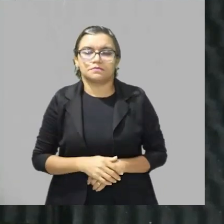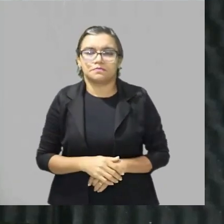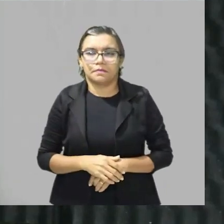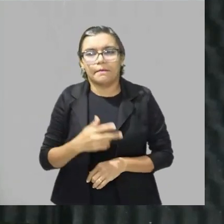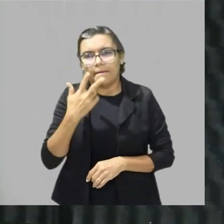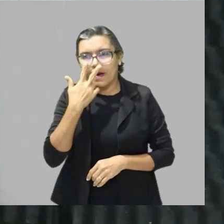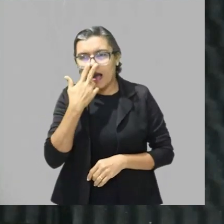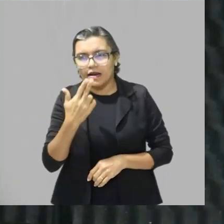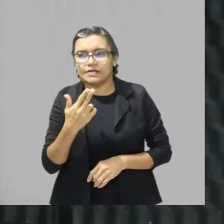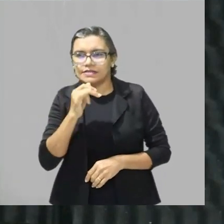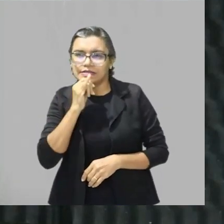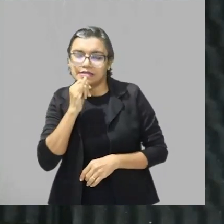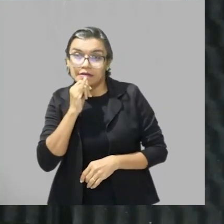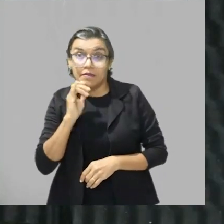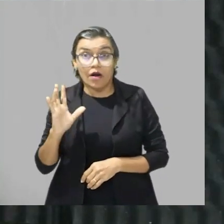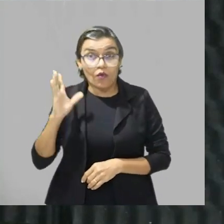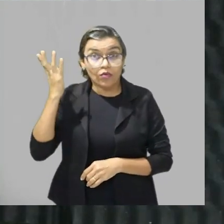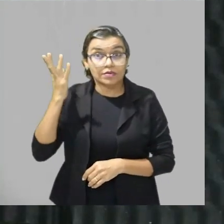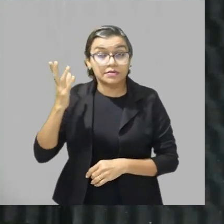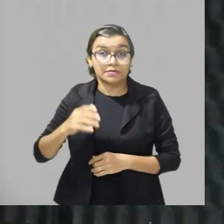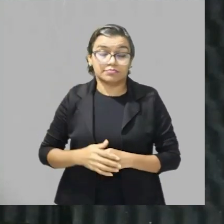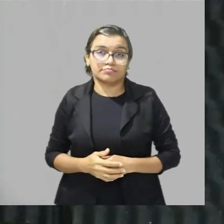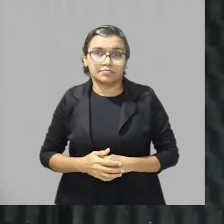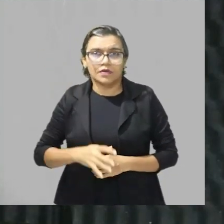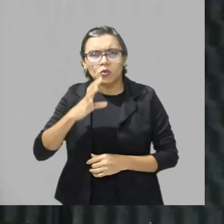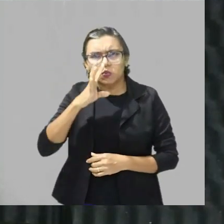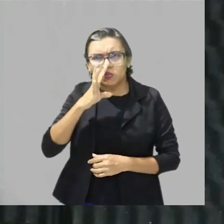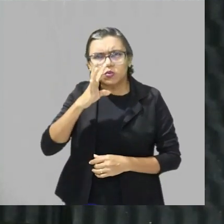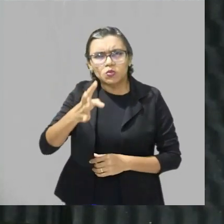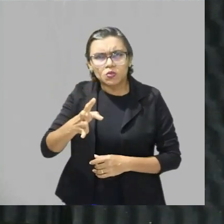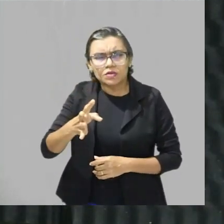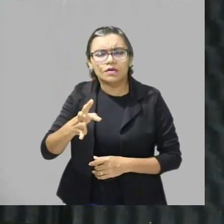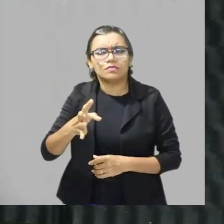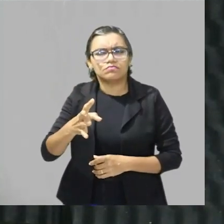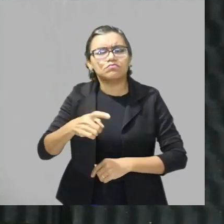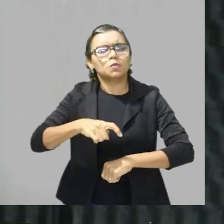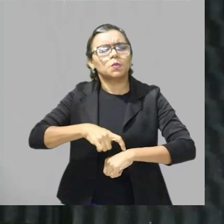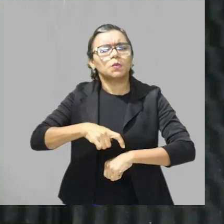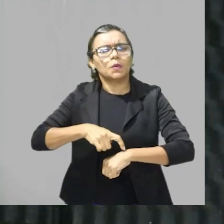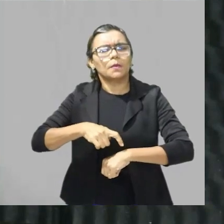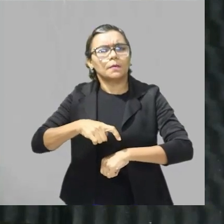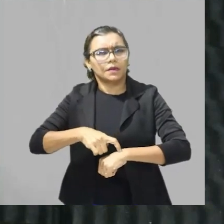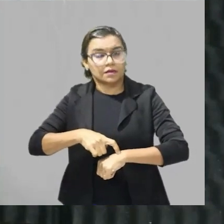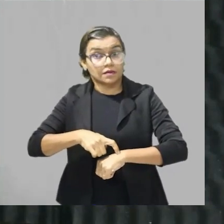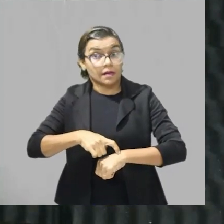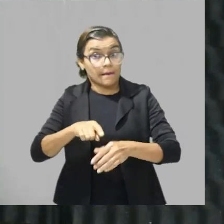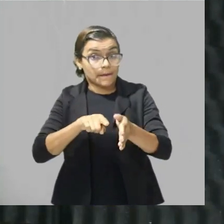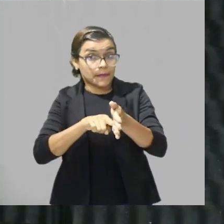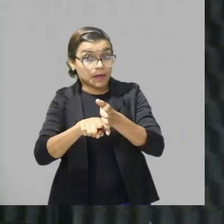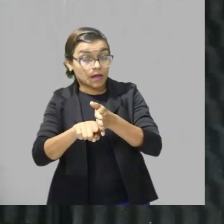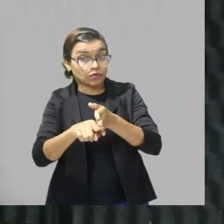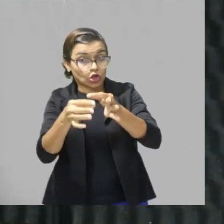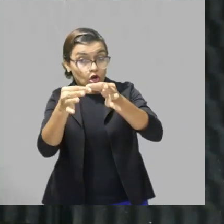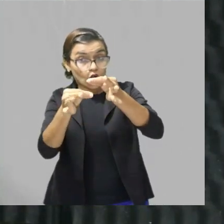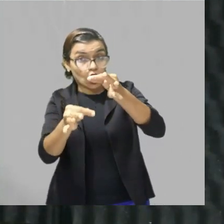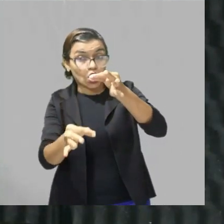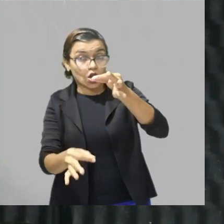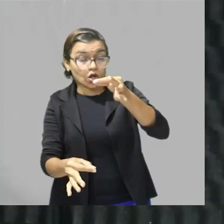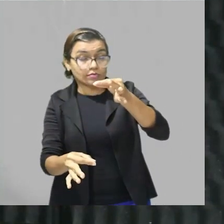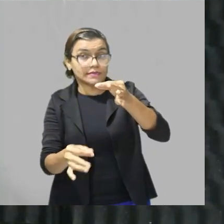potética De um acontecimento e julgá-lo a partir daquilo que o comando Aí presta atenção